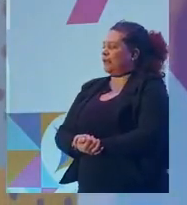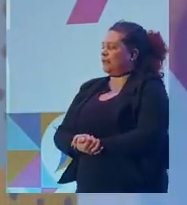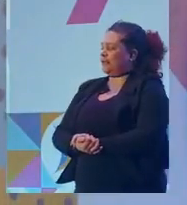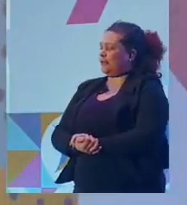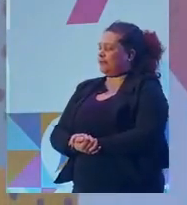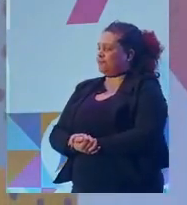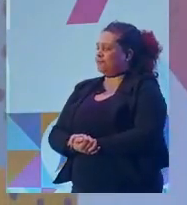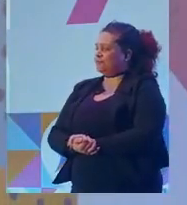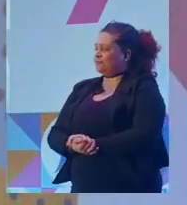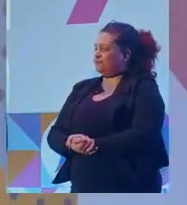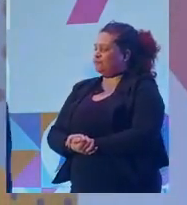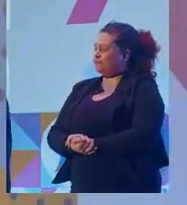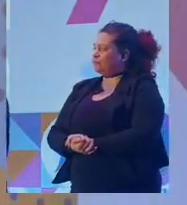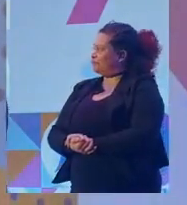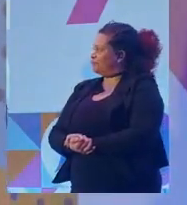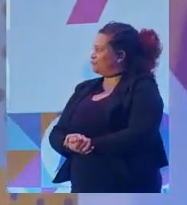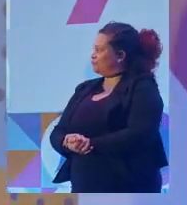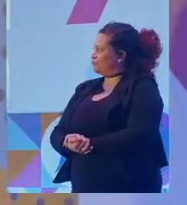basicamente,